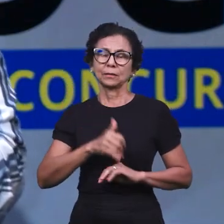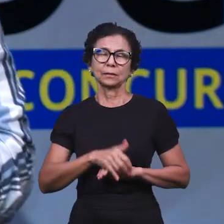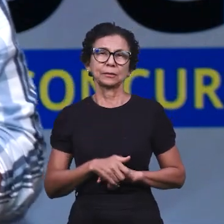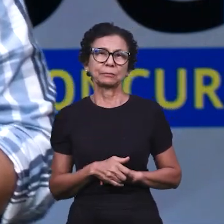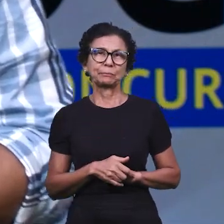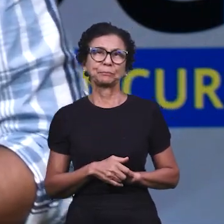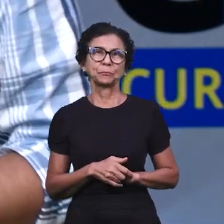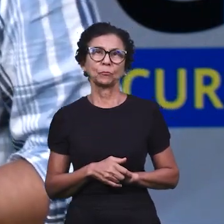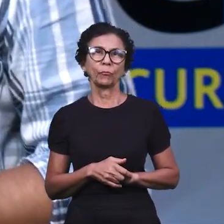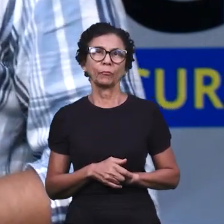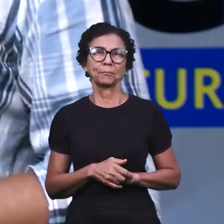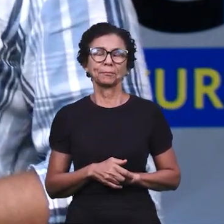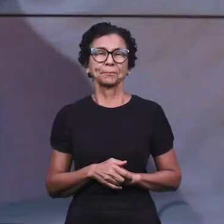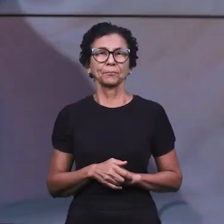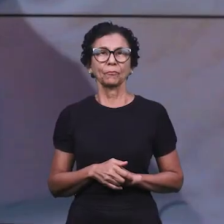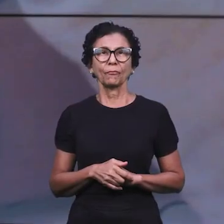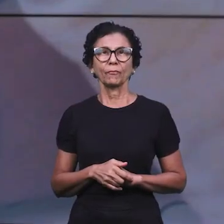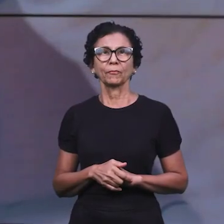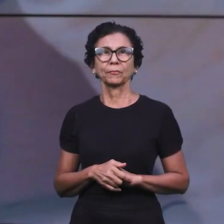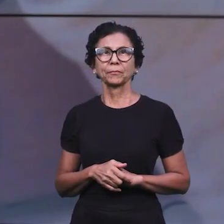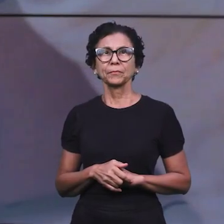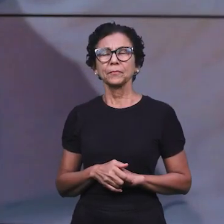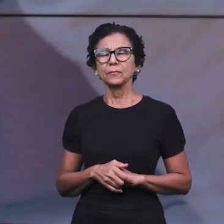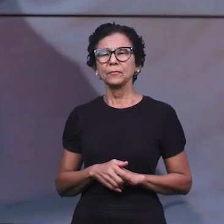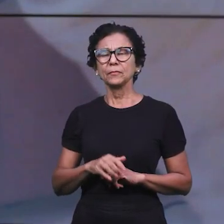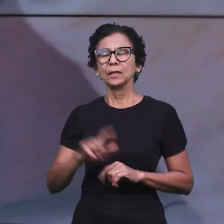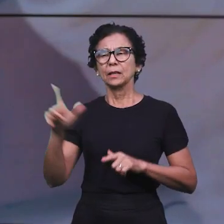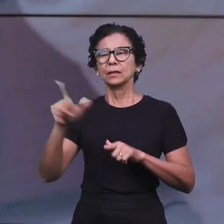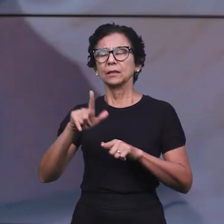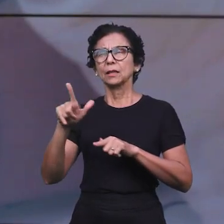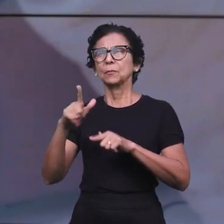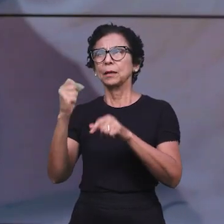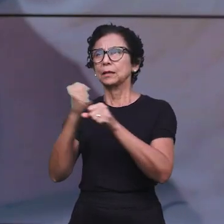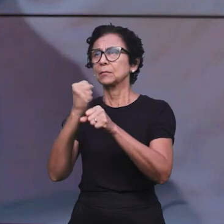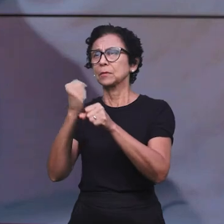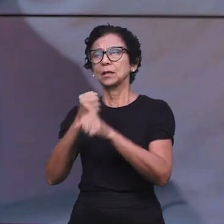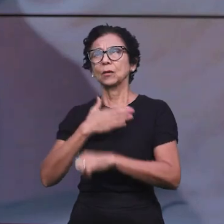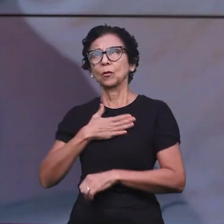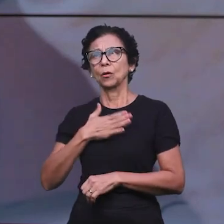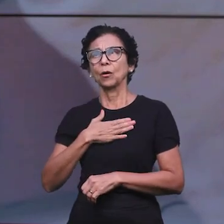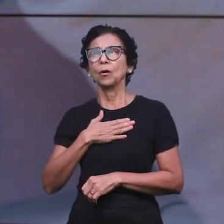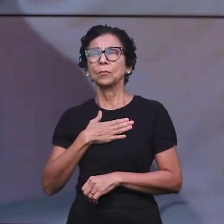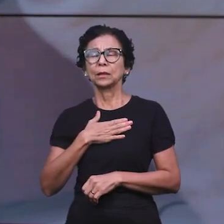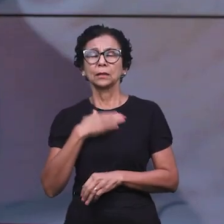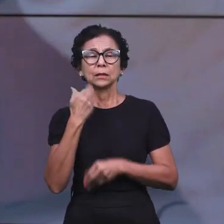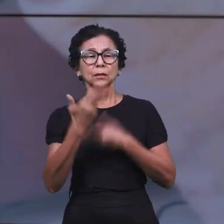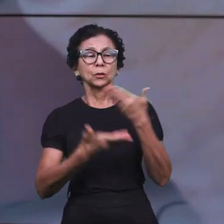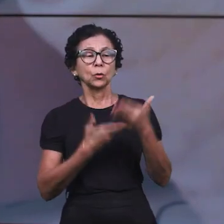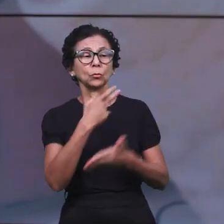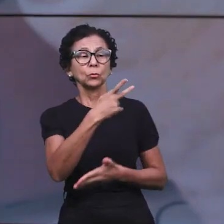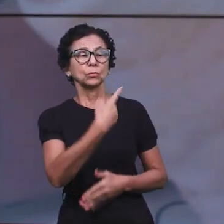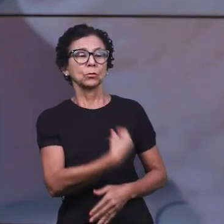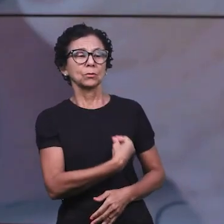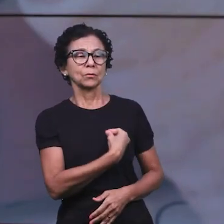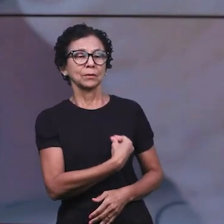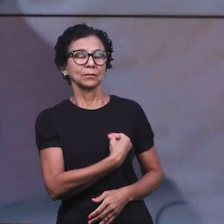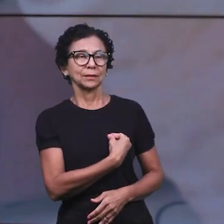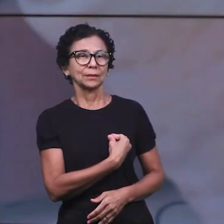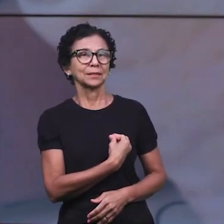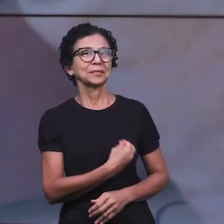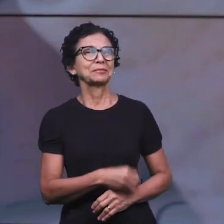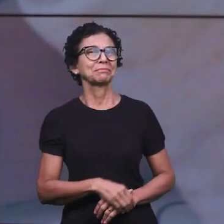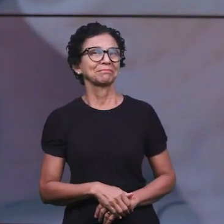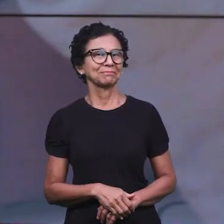coração, falando isso aqui, ó. Faz a minha obra que eu faço a tua vida. Olha que palavra maravilhosa,